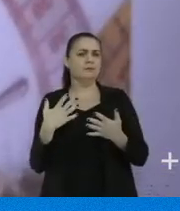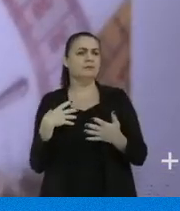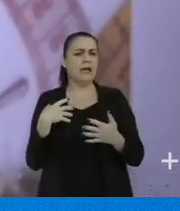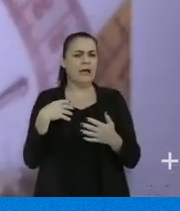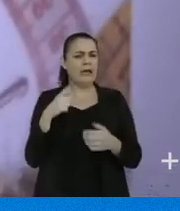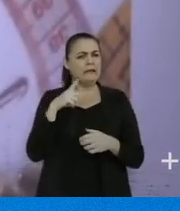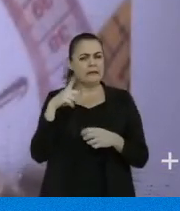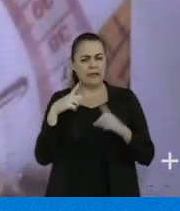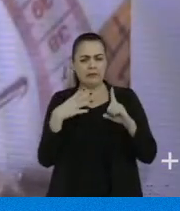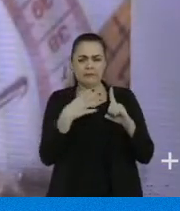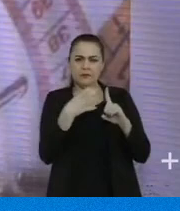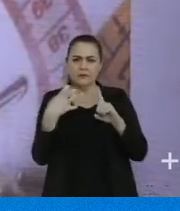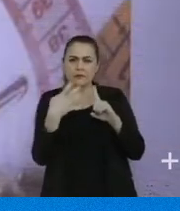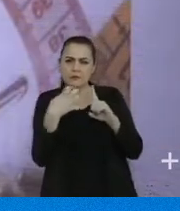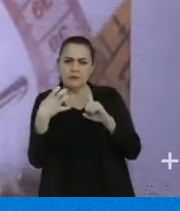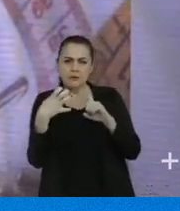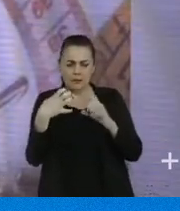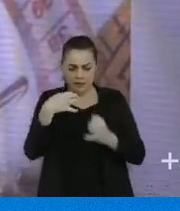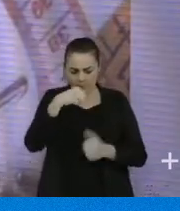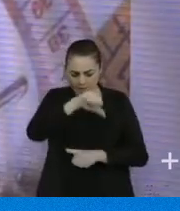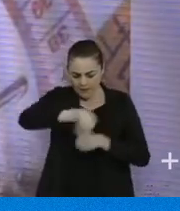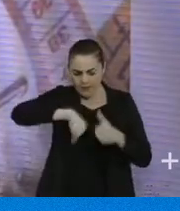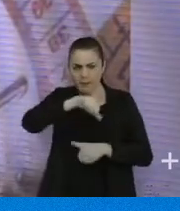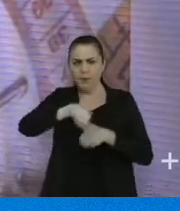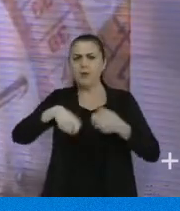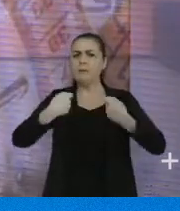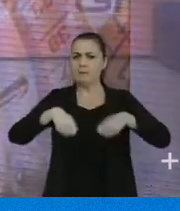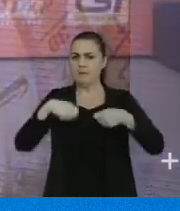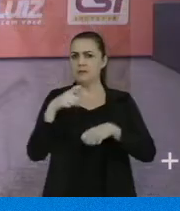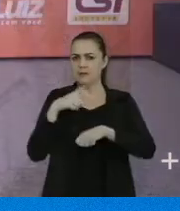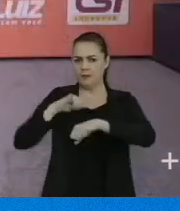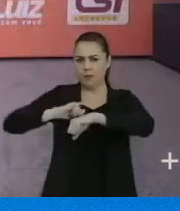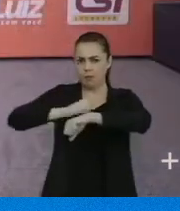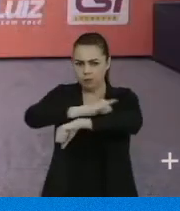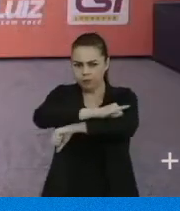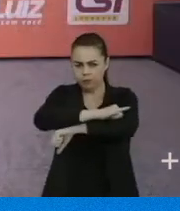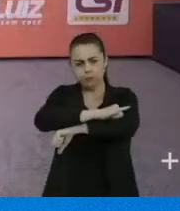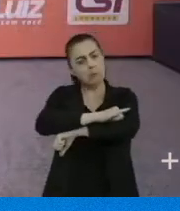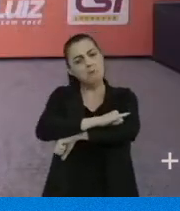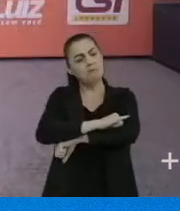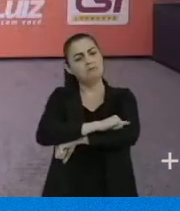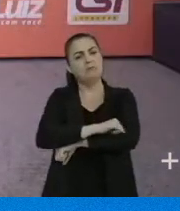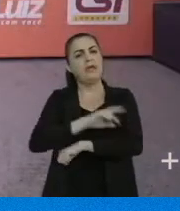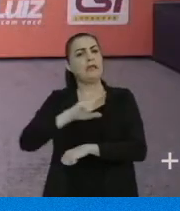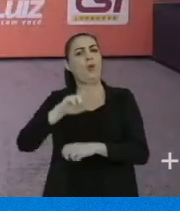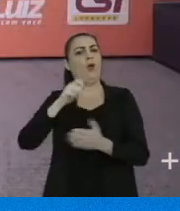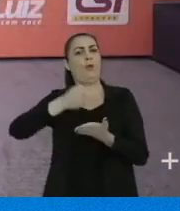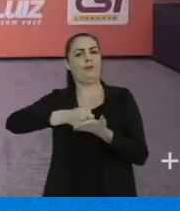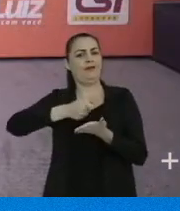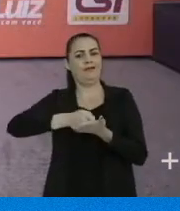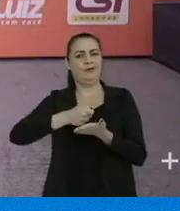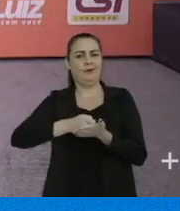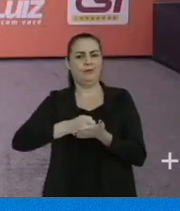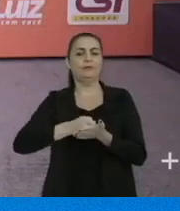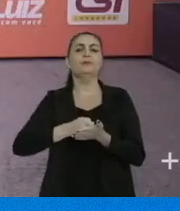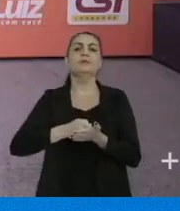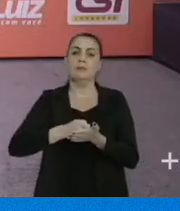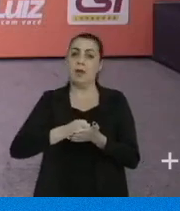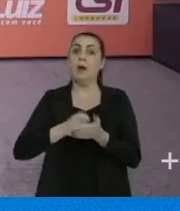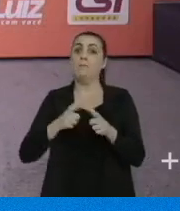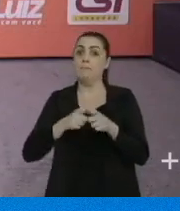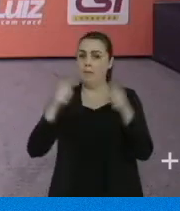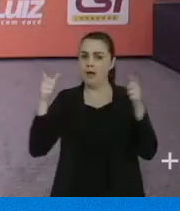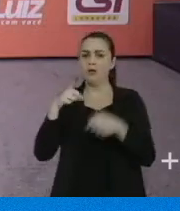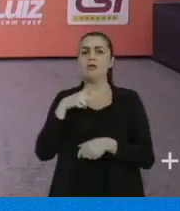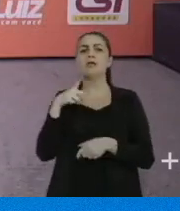que obrigatoriamente todo paciente tenha, mas em geral vai ter o quê? Obesidade visceral. Às vezes é uma pessoa que